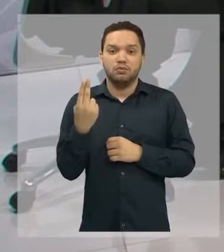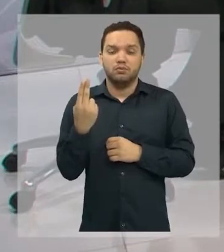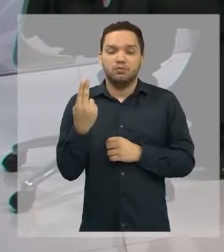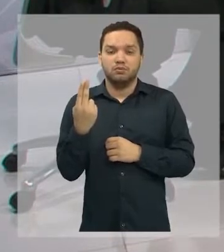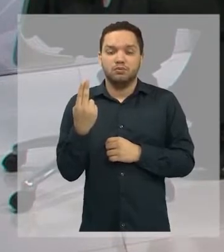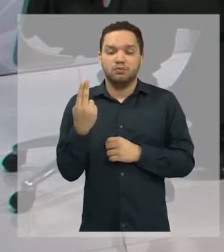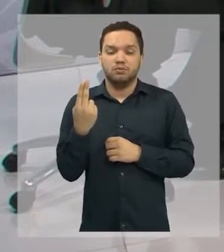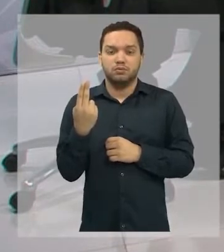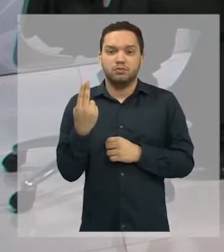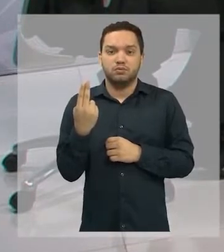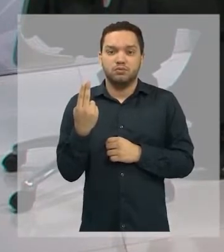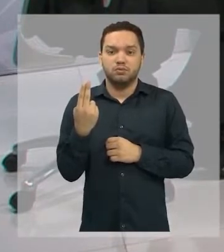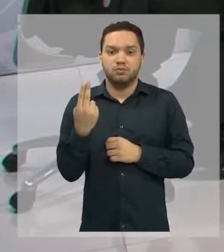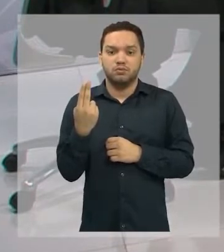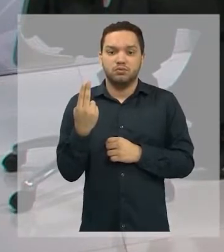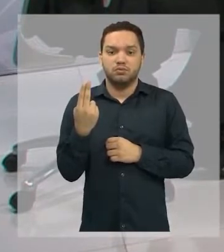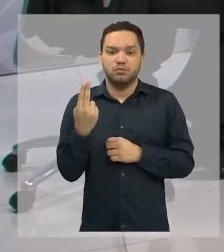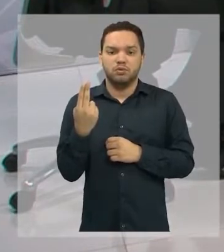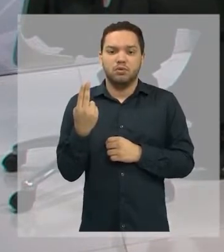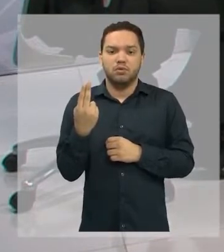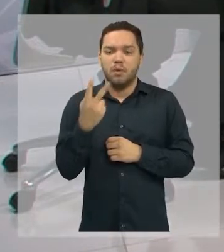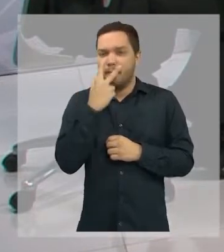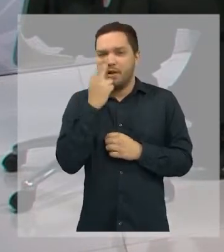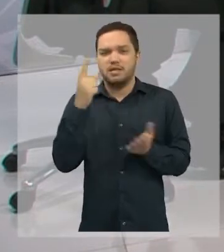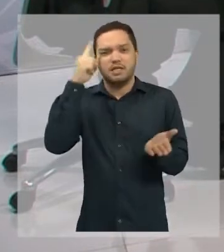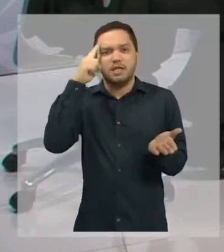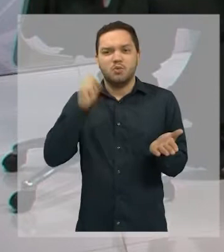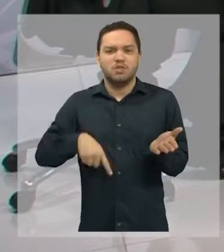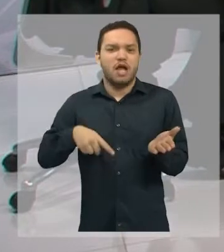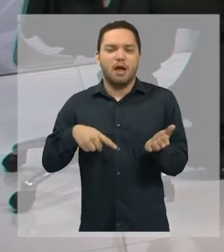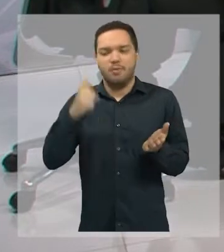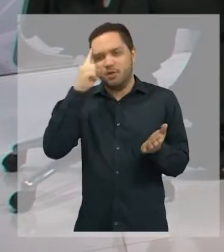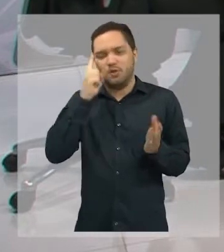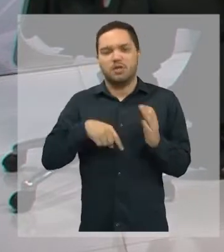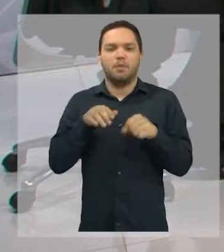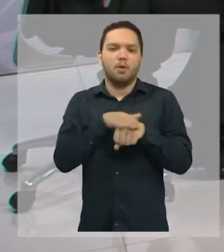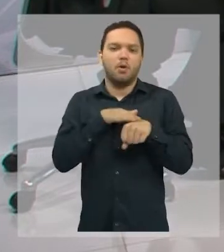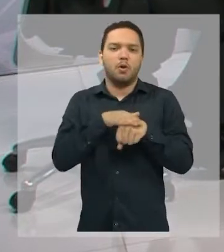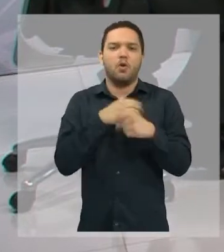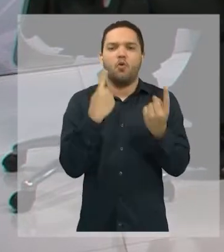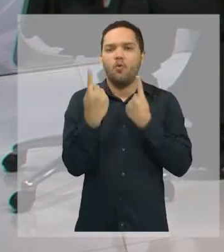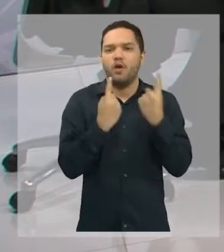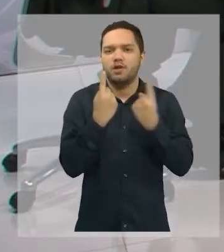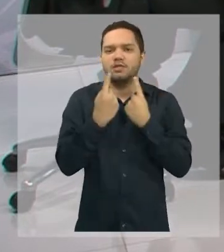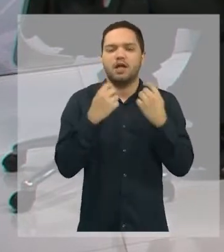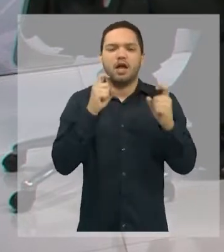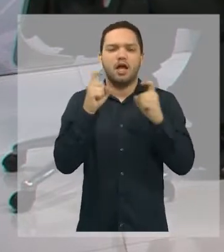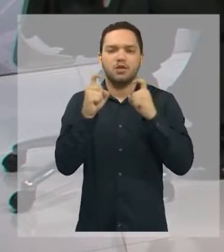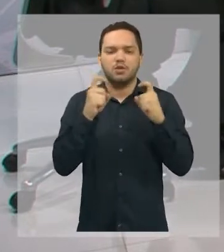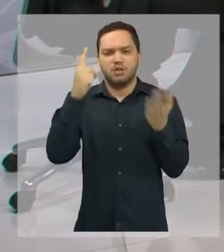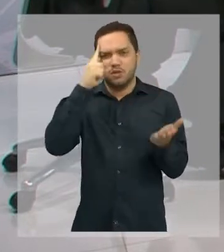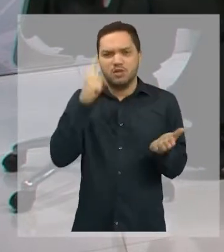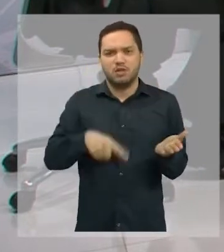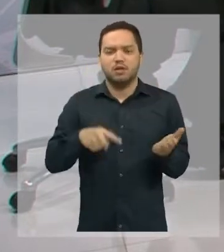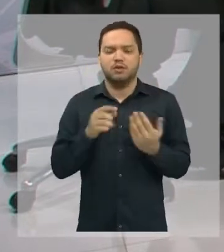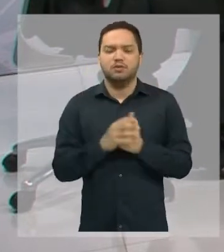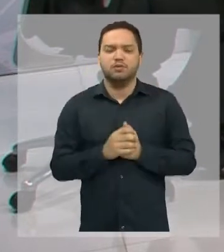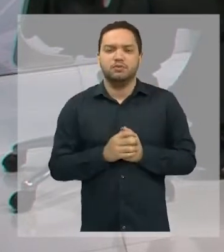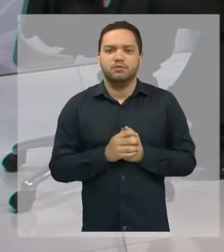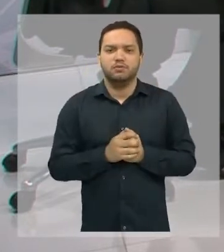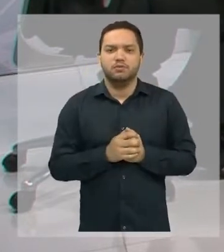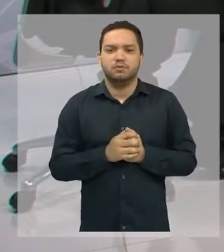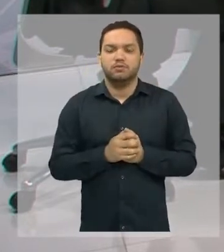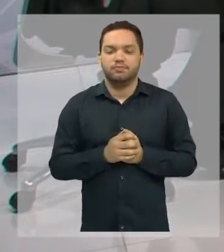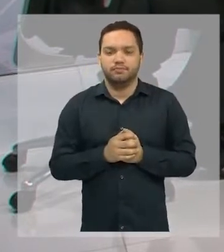mesmo para esse parlar tão necessário a qualquer democracia, sobretudo uma como a nossa,